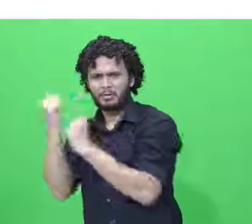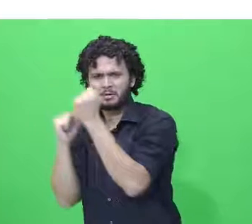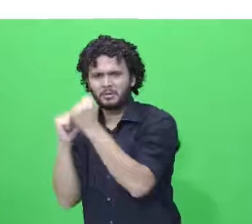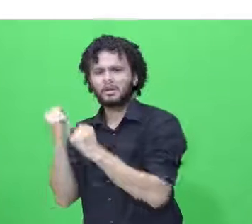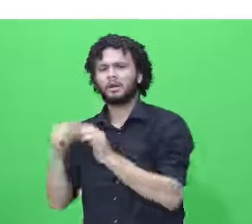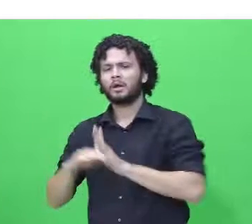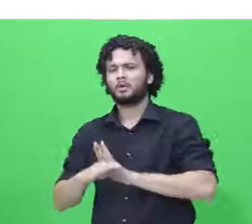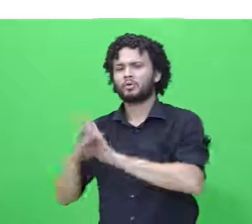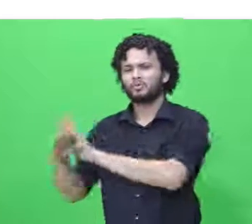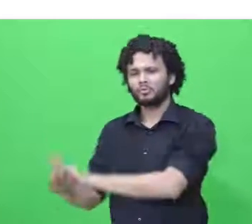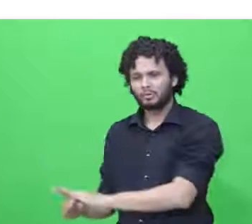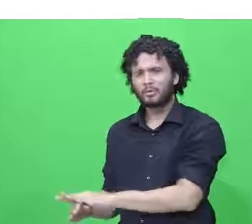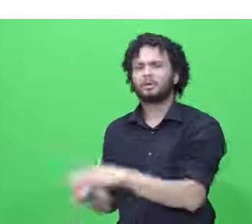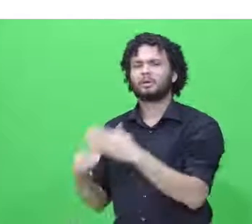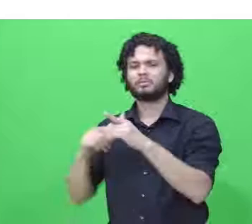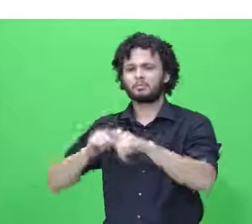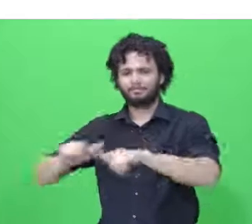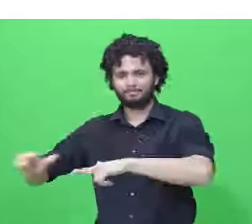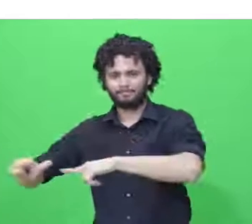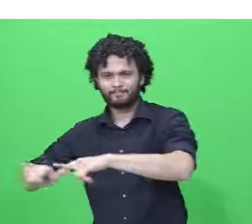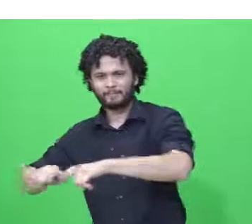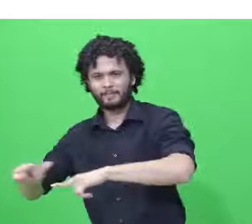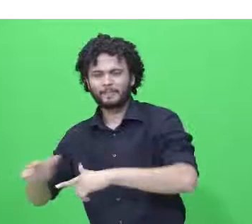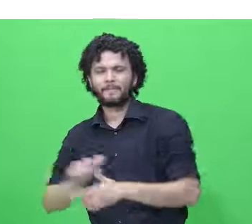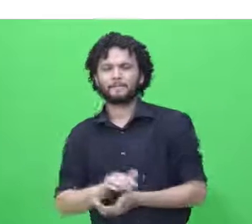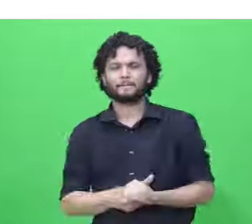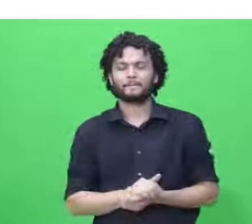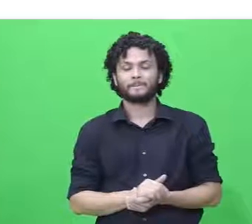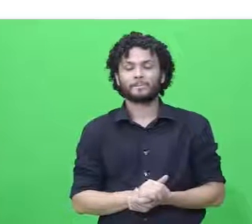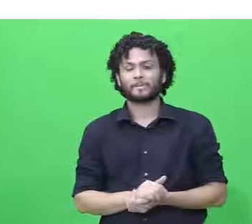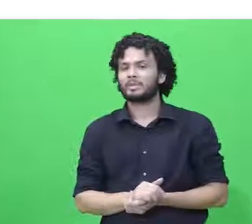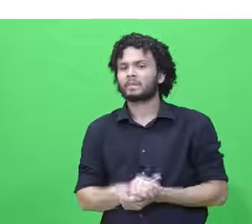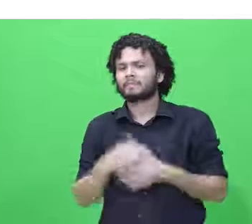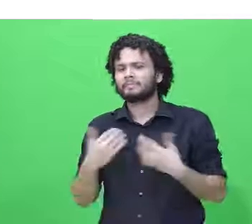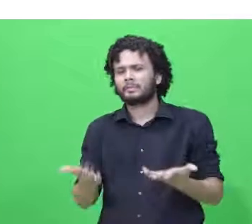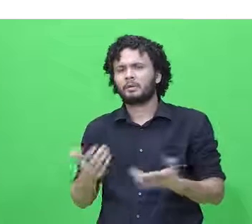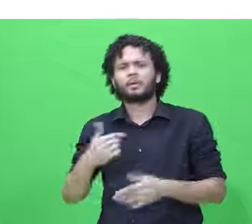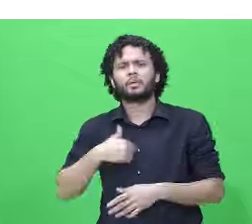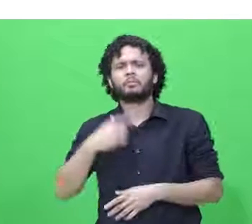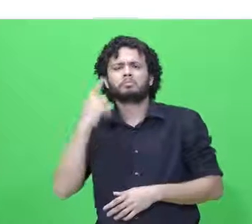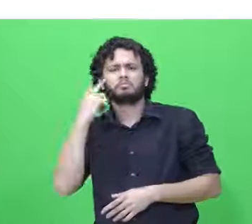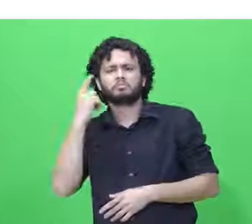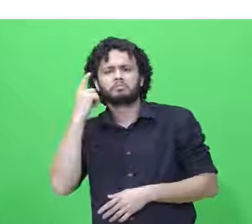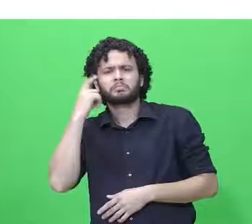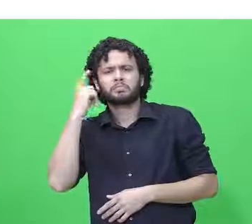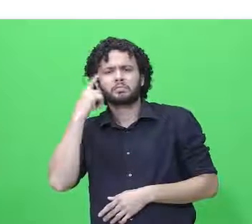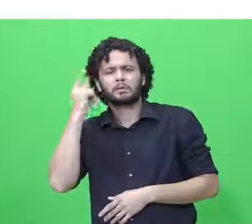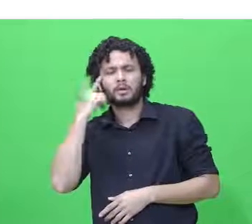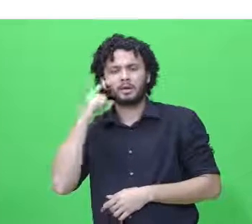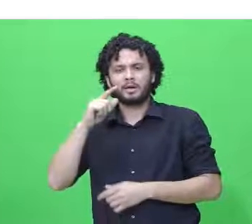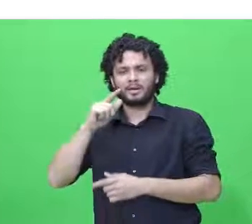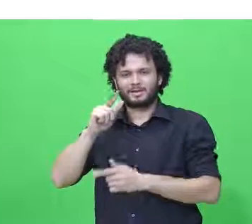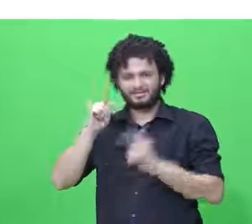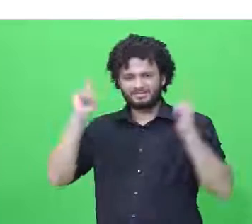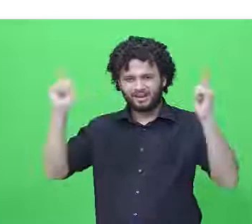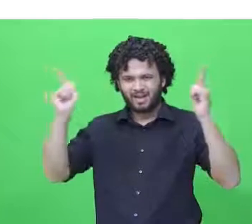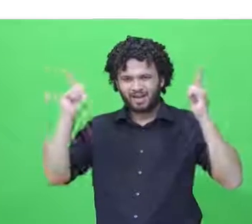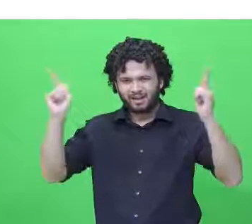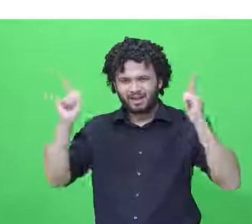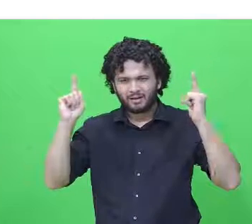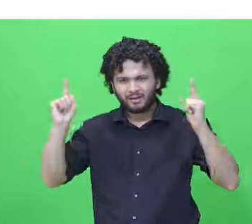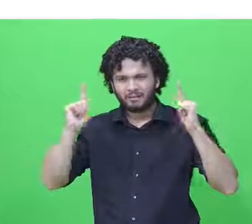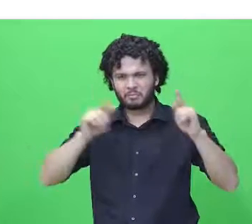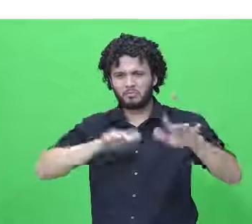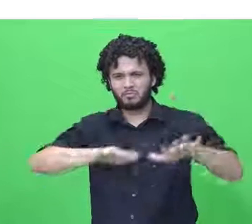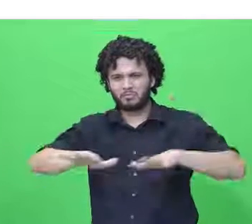então, aí os trabalhadores, né? Ou seja, eu acabo, então, exatamente com as greves ligadas a esse movimento operário que está se iniciando